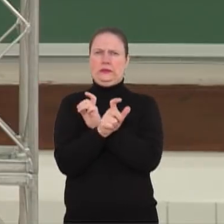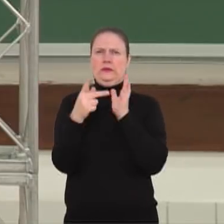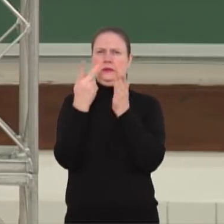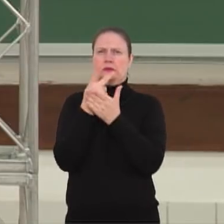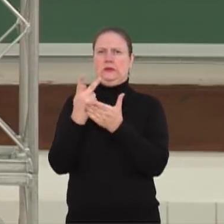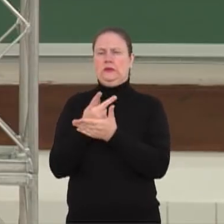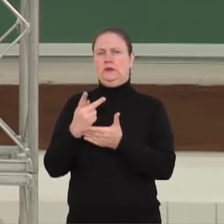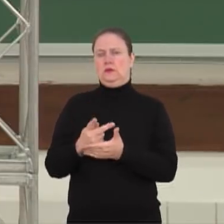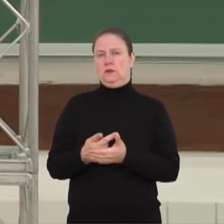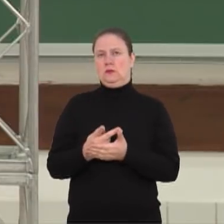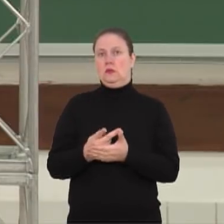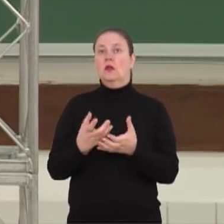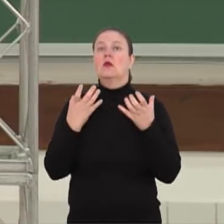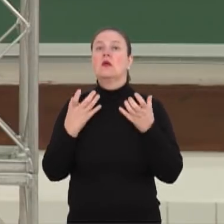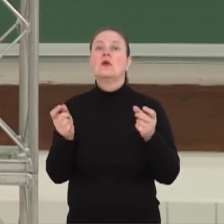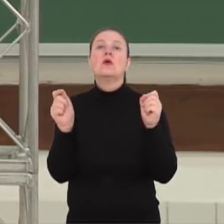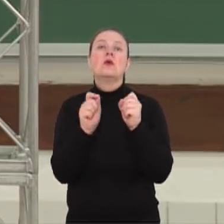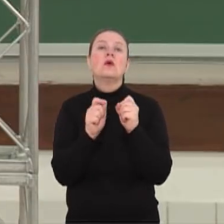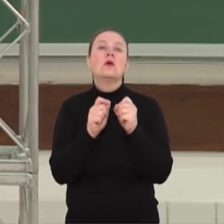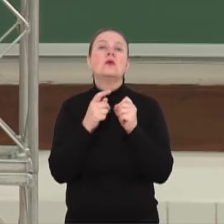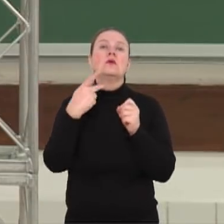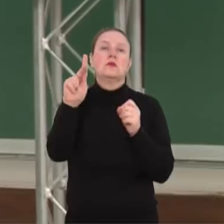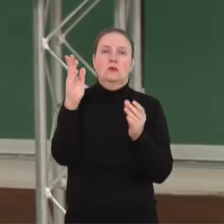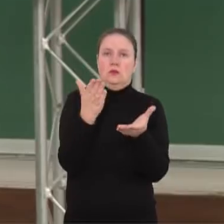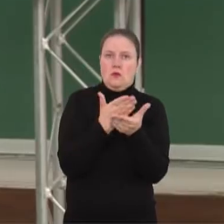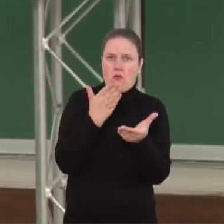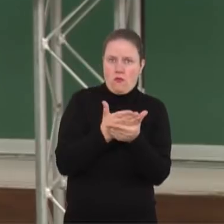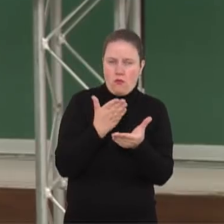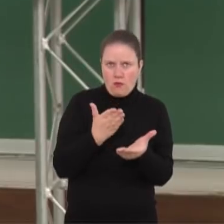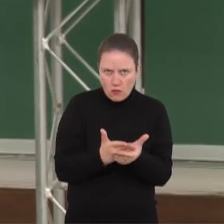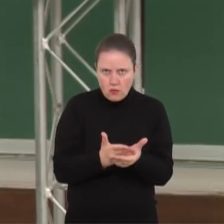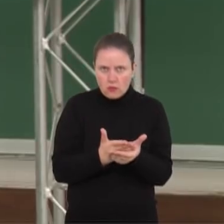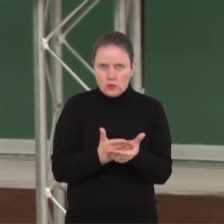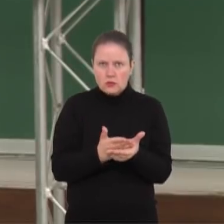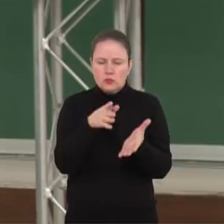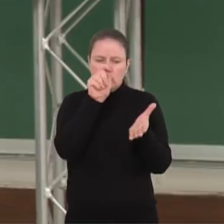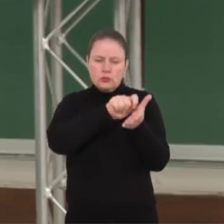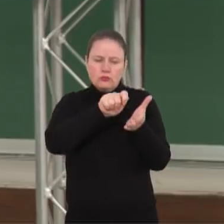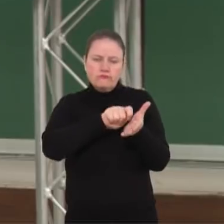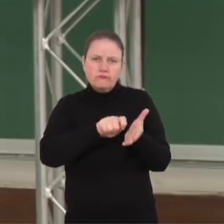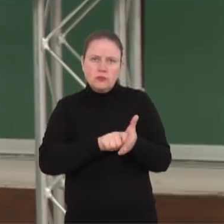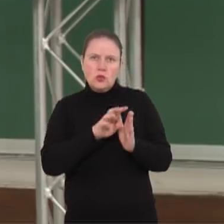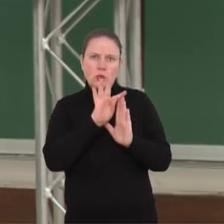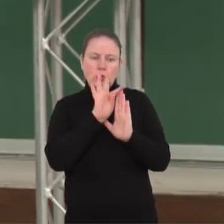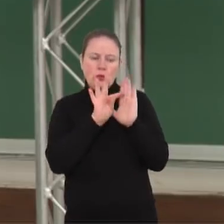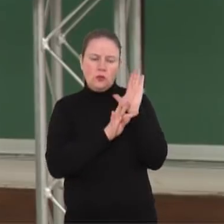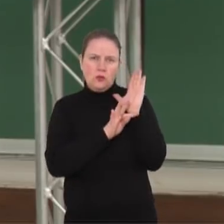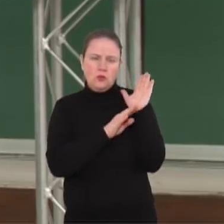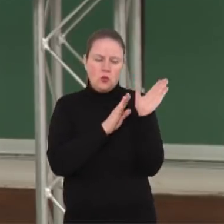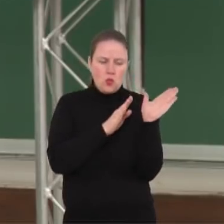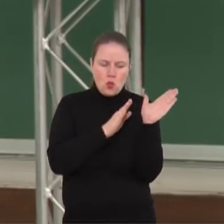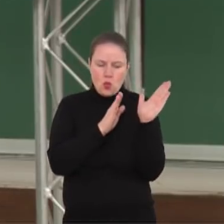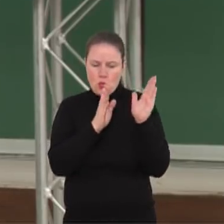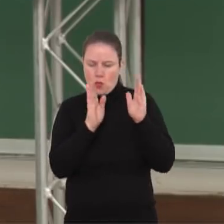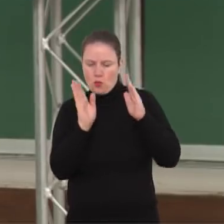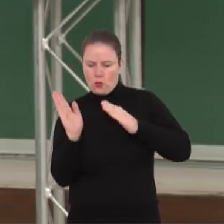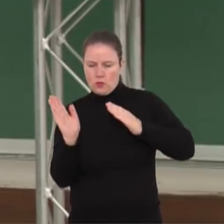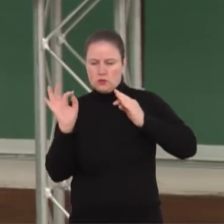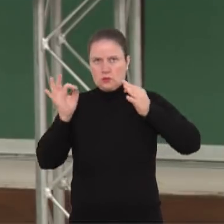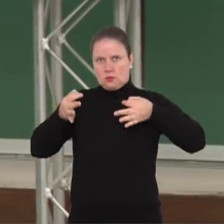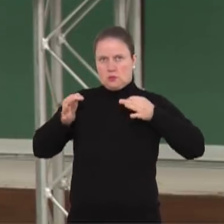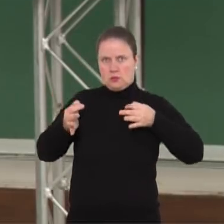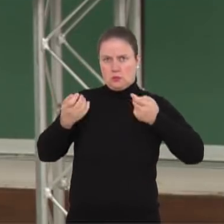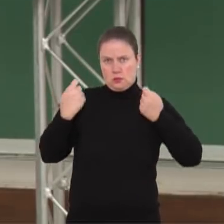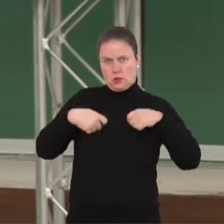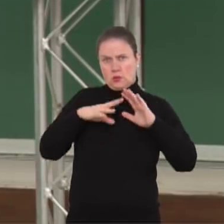aqui. O que eu quero que você faça no seu caderno? Você vai colocar esse texto em ordem. Preciso copiar ele